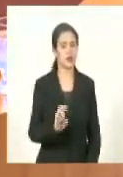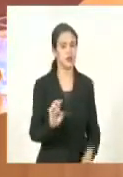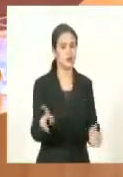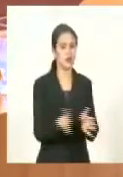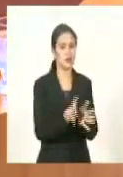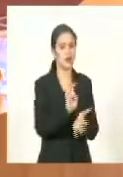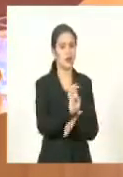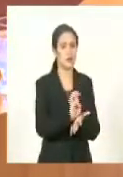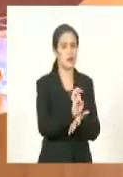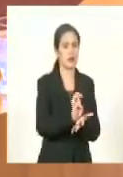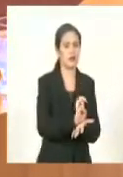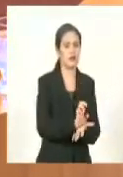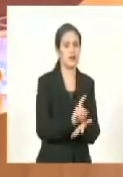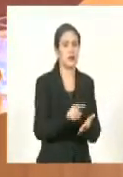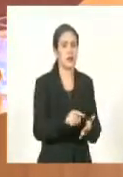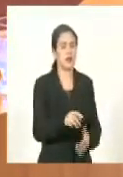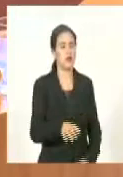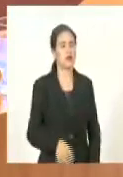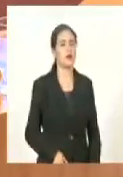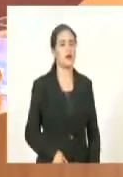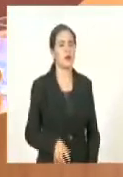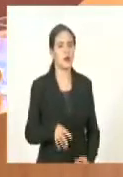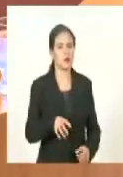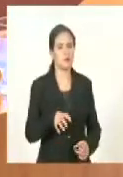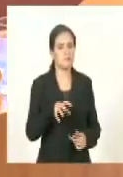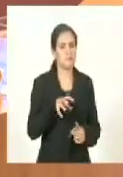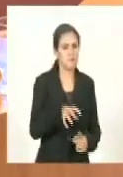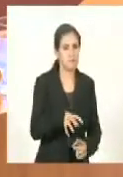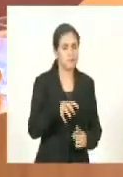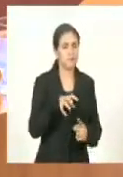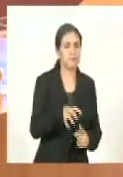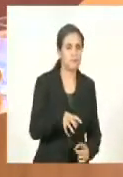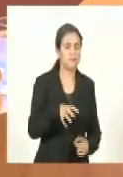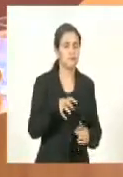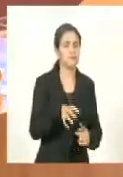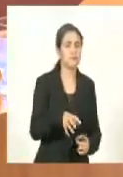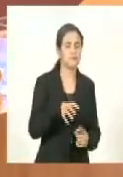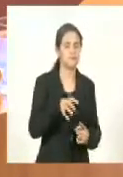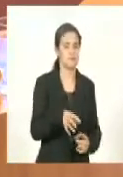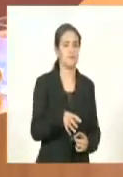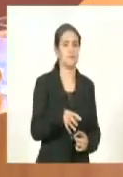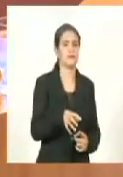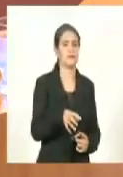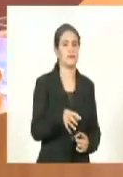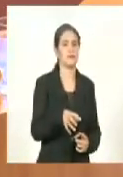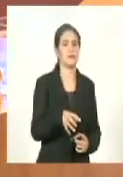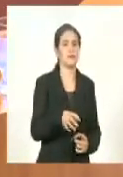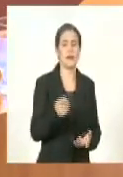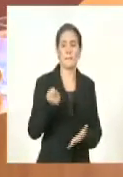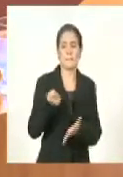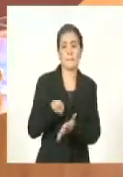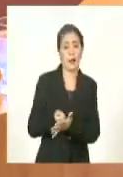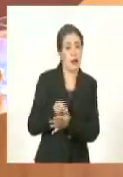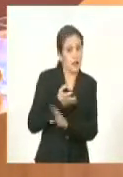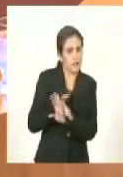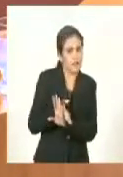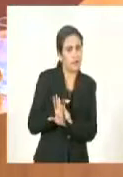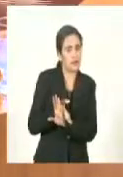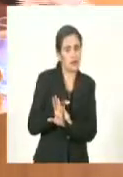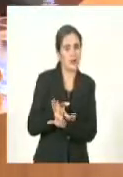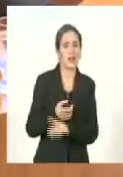os empresários estão sendo... Estão colocando a faca no pescoço desses empresários. Aí a deputada Andréa vai vir aqui e vai falar